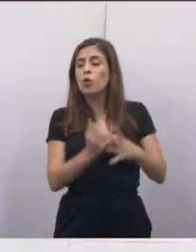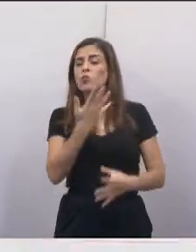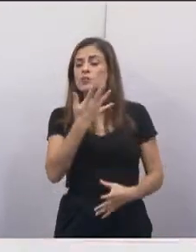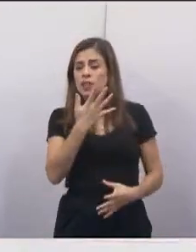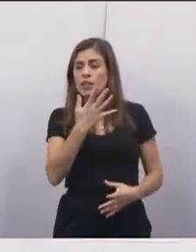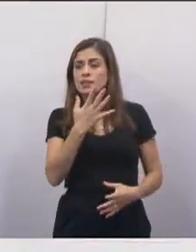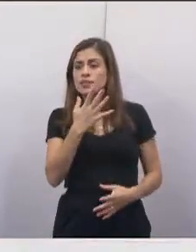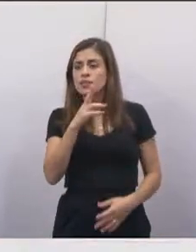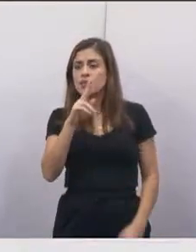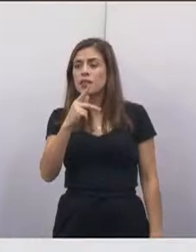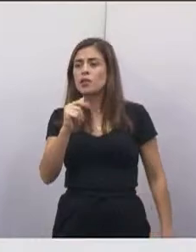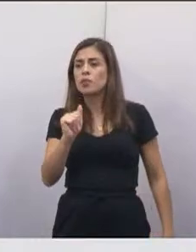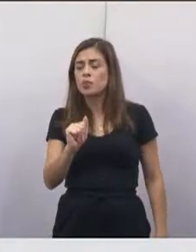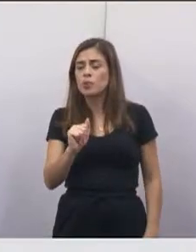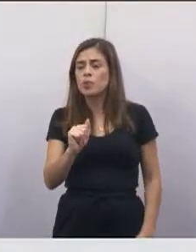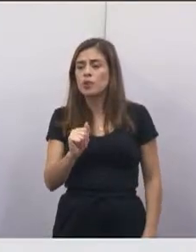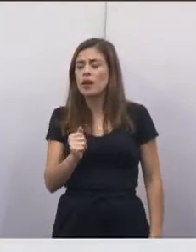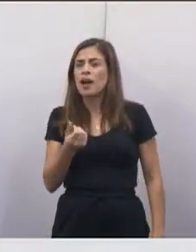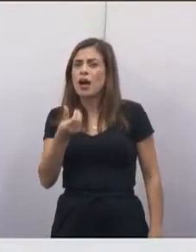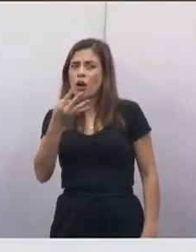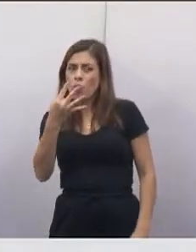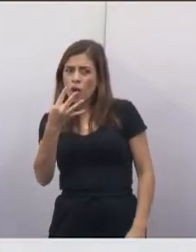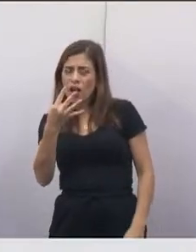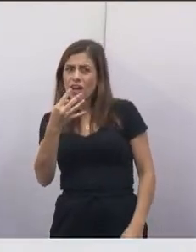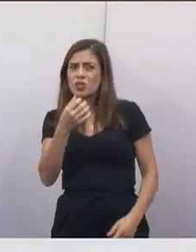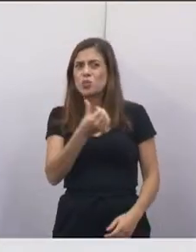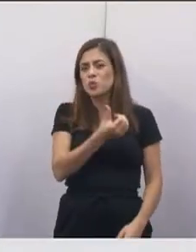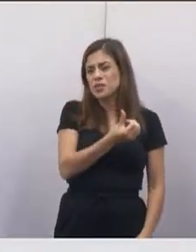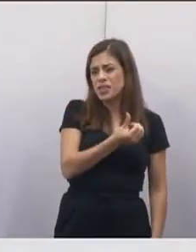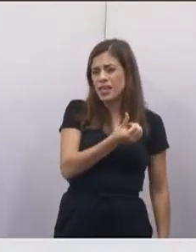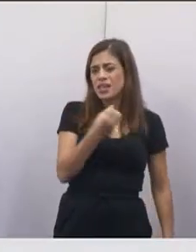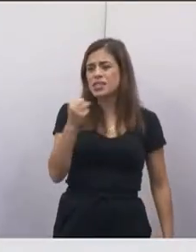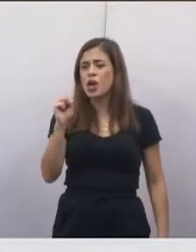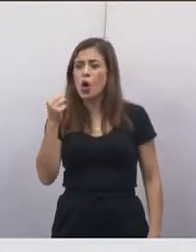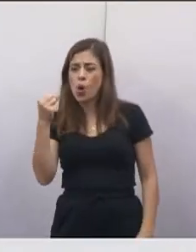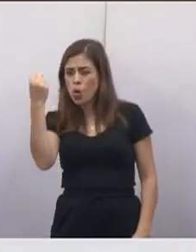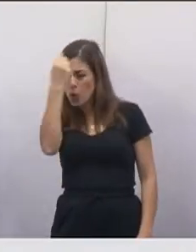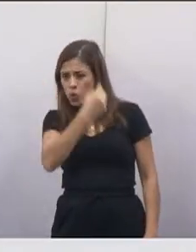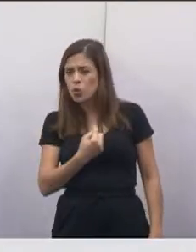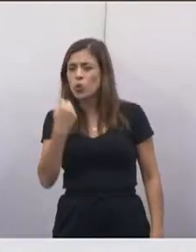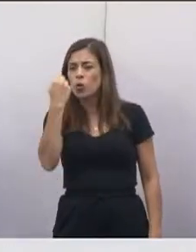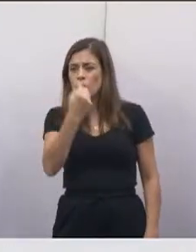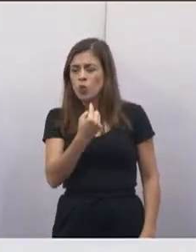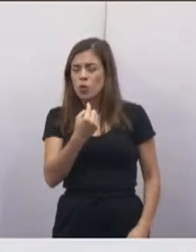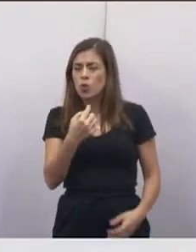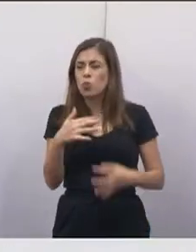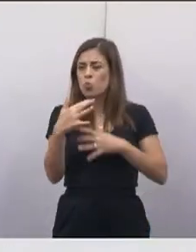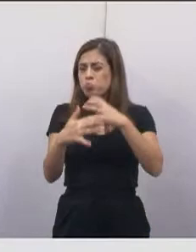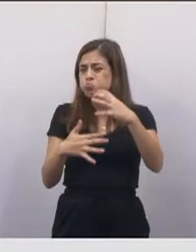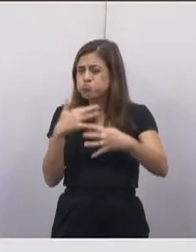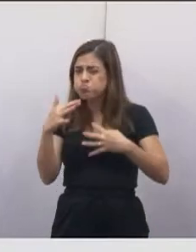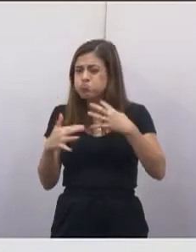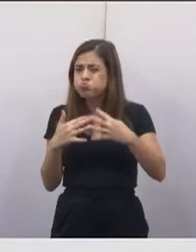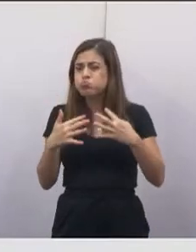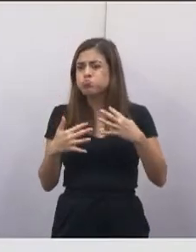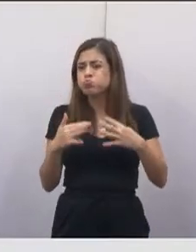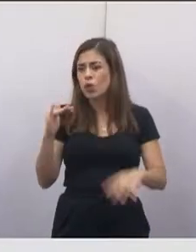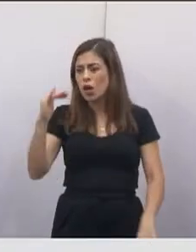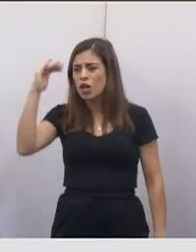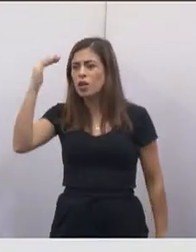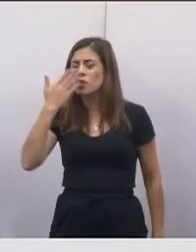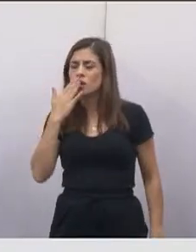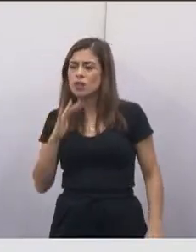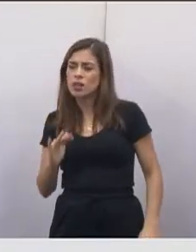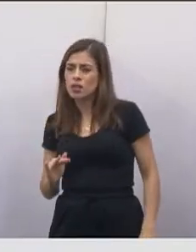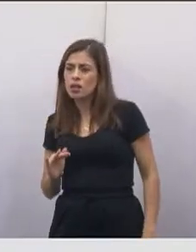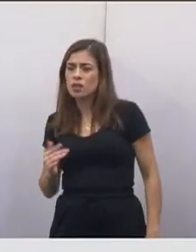Telmo de 4, 6, 8 horas para ser atendido, a mistura realmente de adulto com criança, senhor presidente, eu acho que eu não estou aqui para jogar